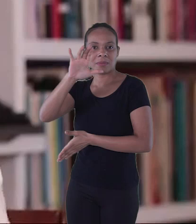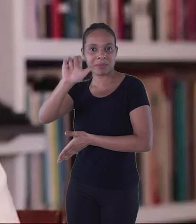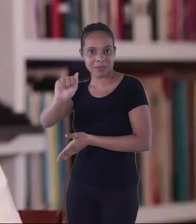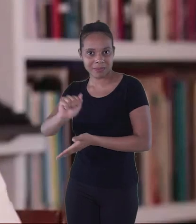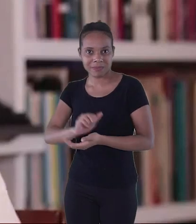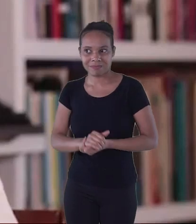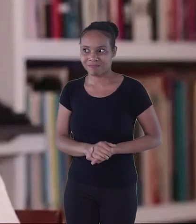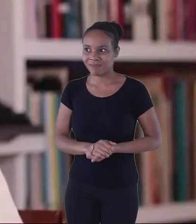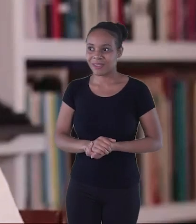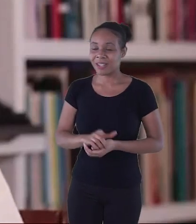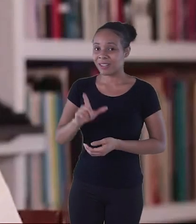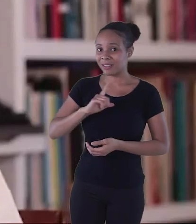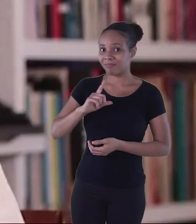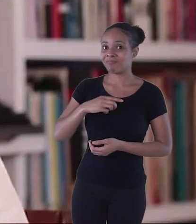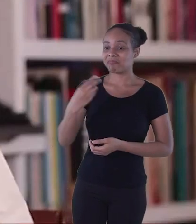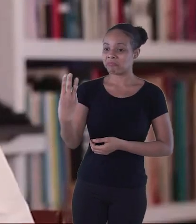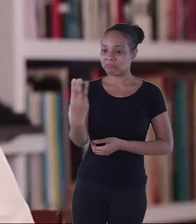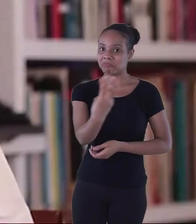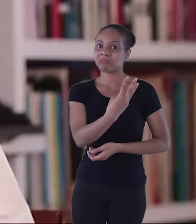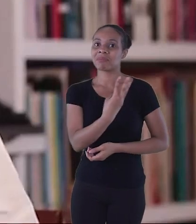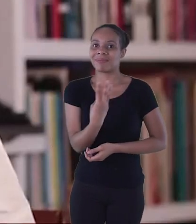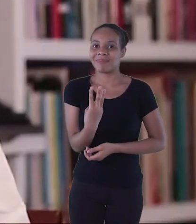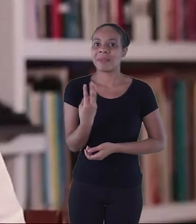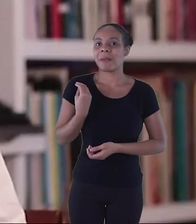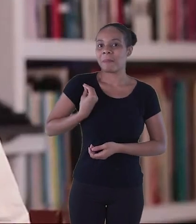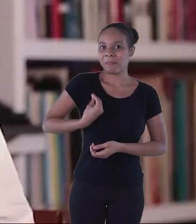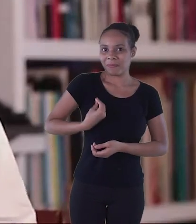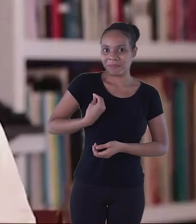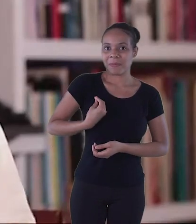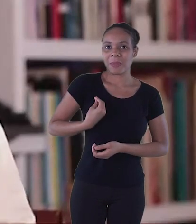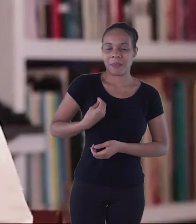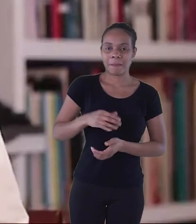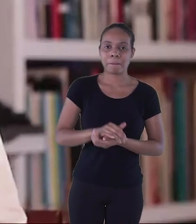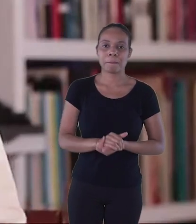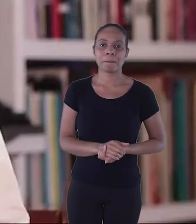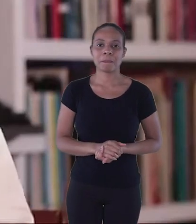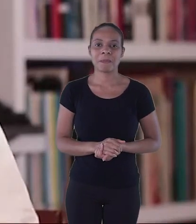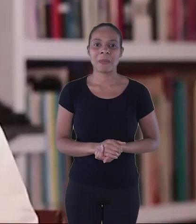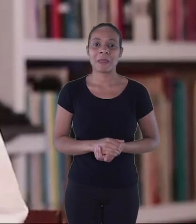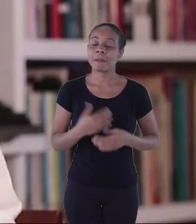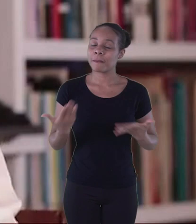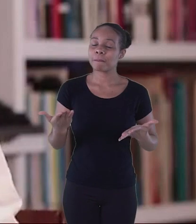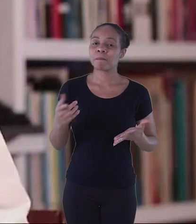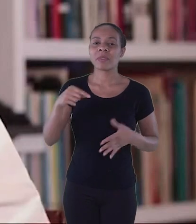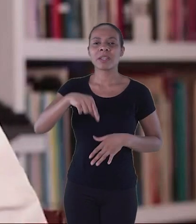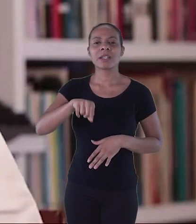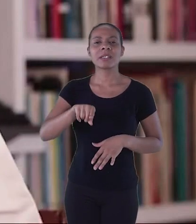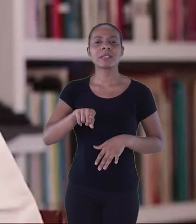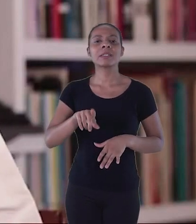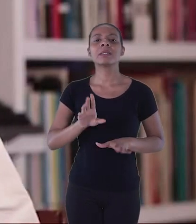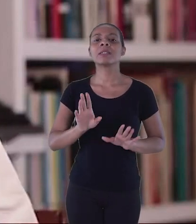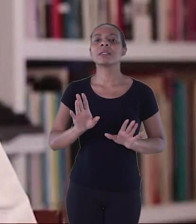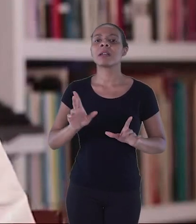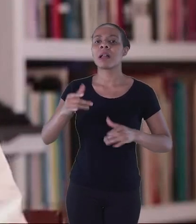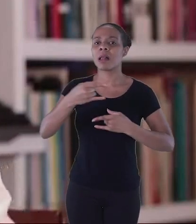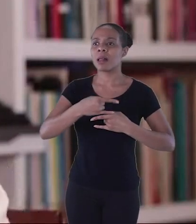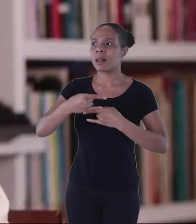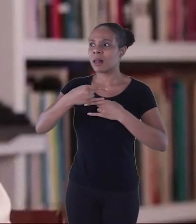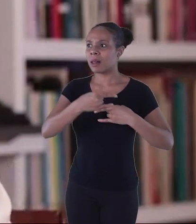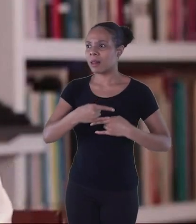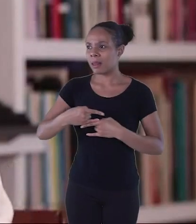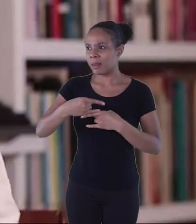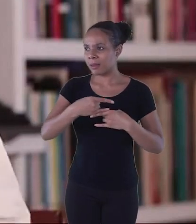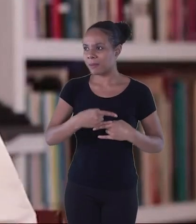e Francisco dos Santos Gomes. Desliguem essa live, por favor. Francisco dos